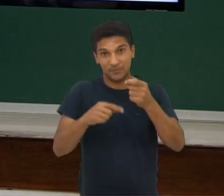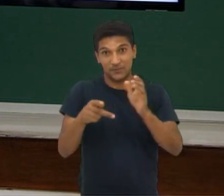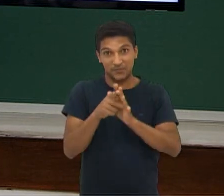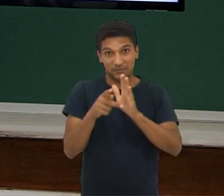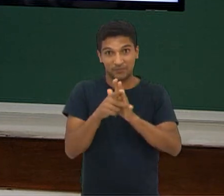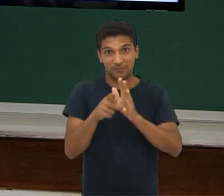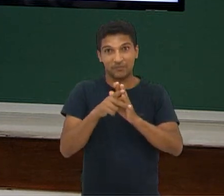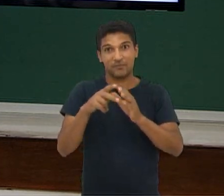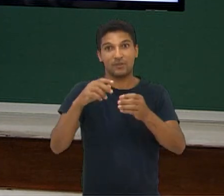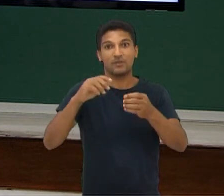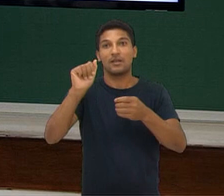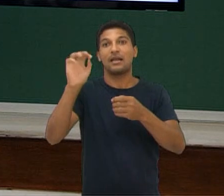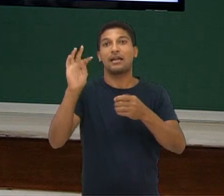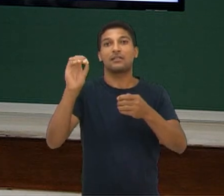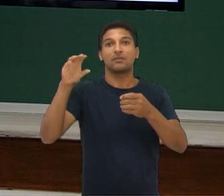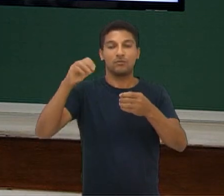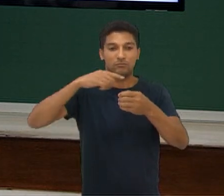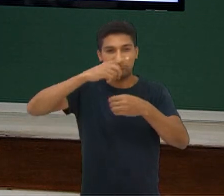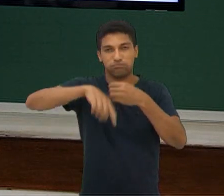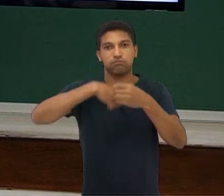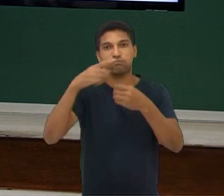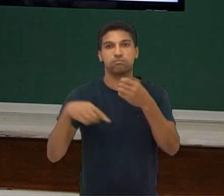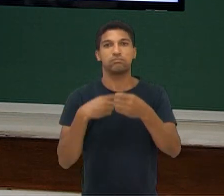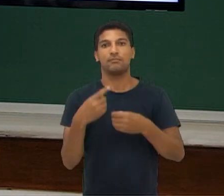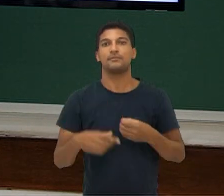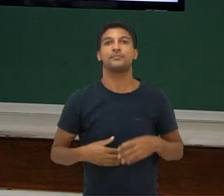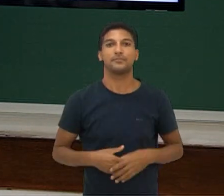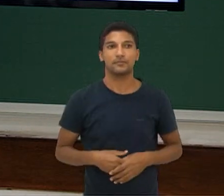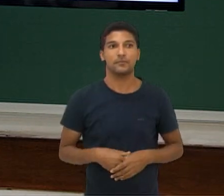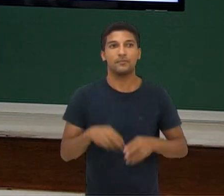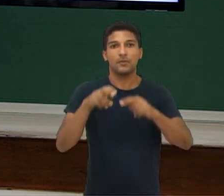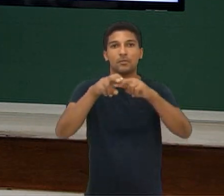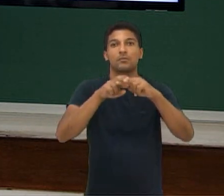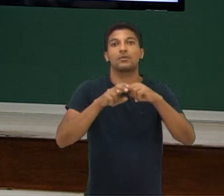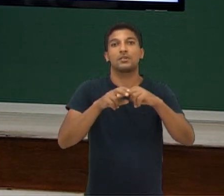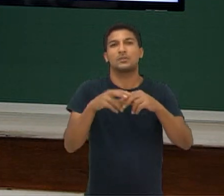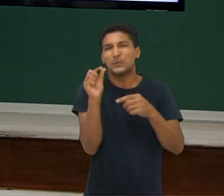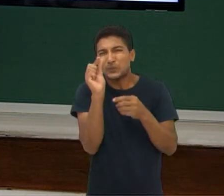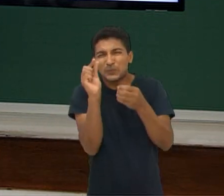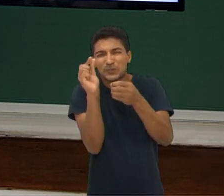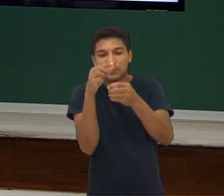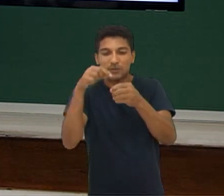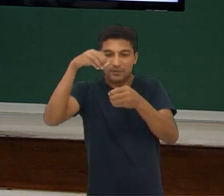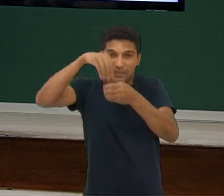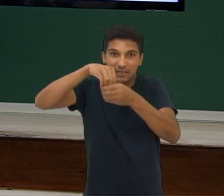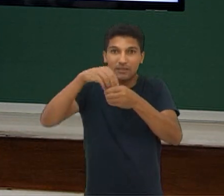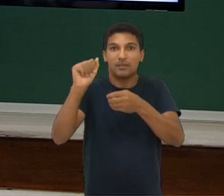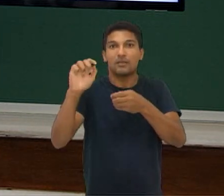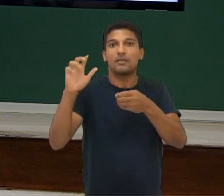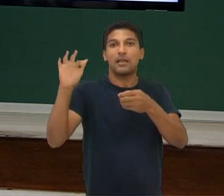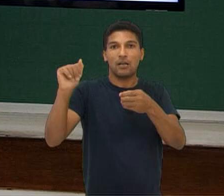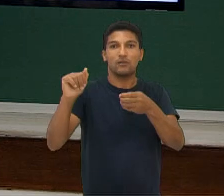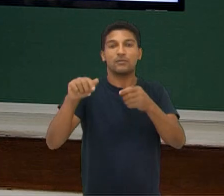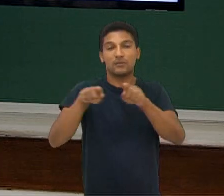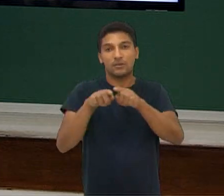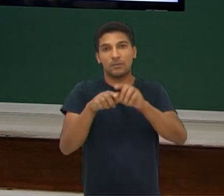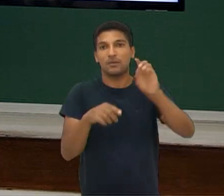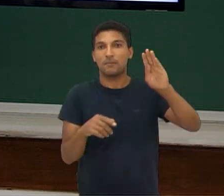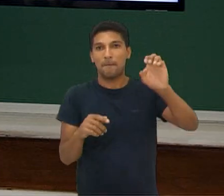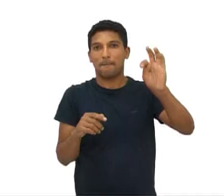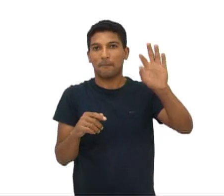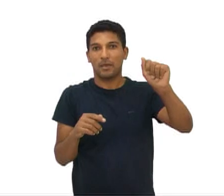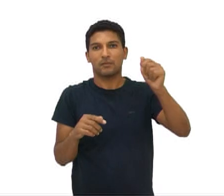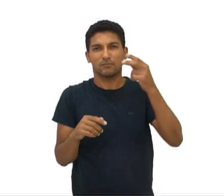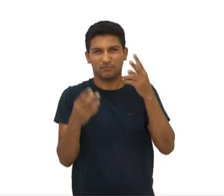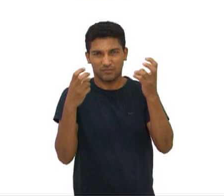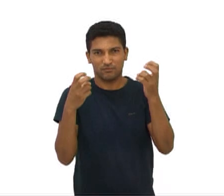do nosso átomo, tá bom? Então, a representação da partícula alfa, representação da partícula beta.